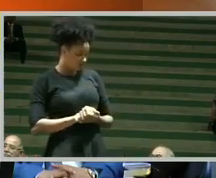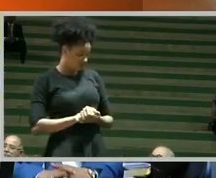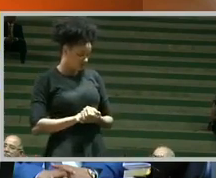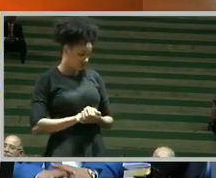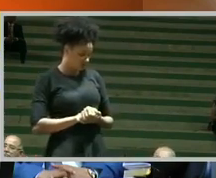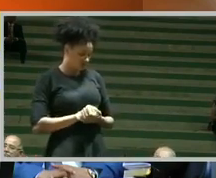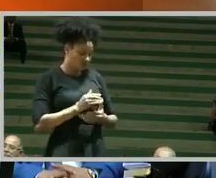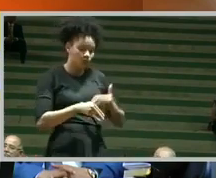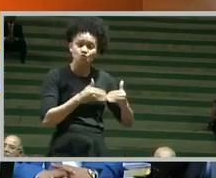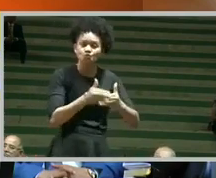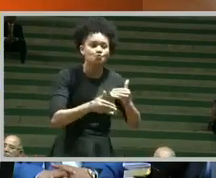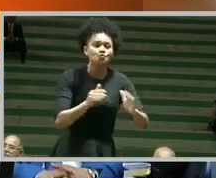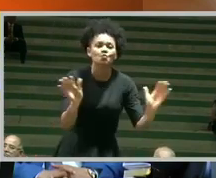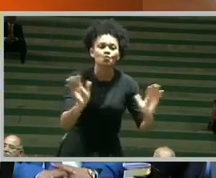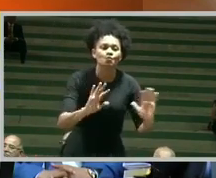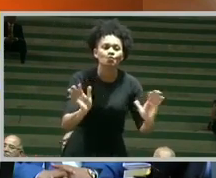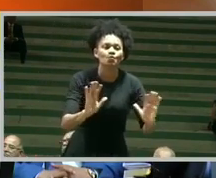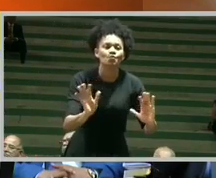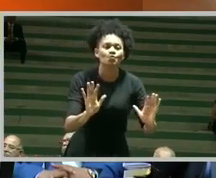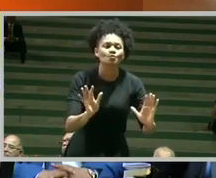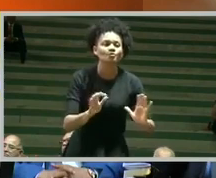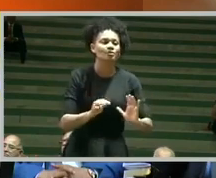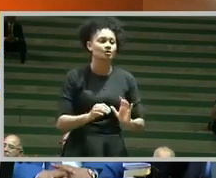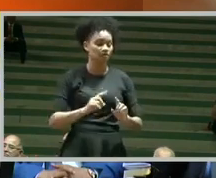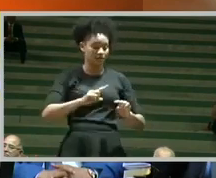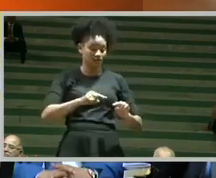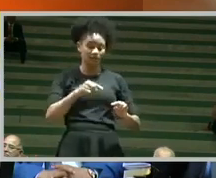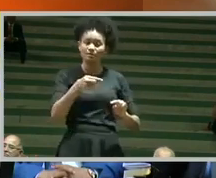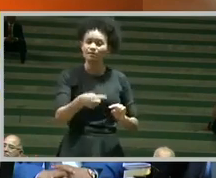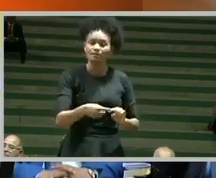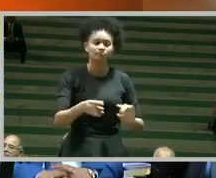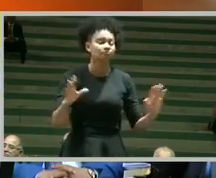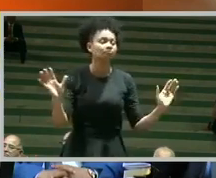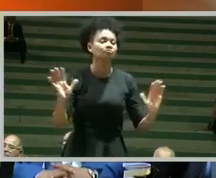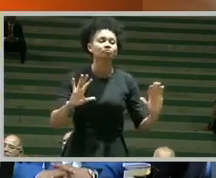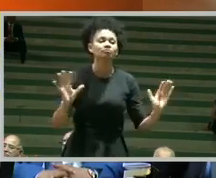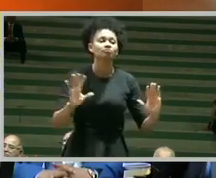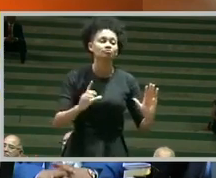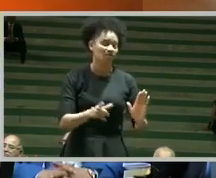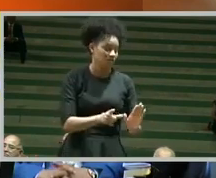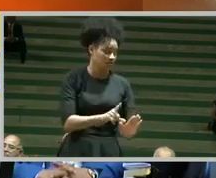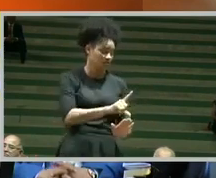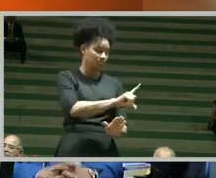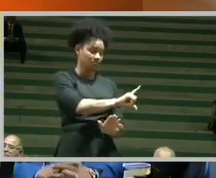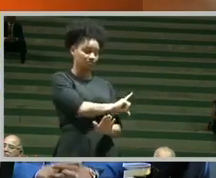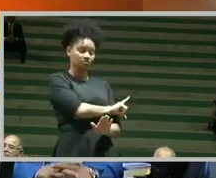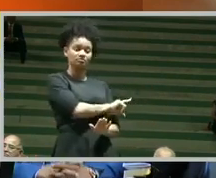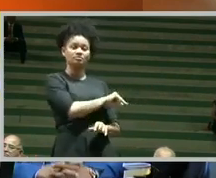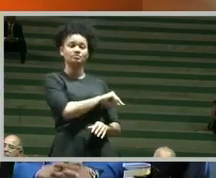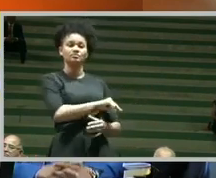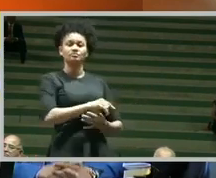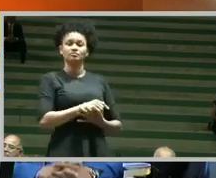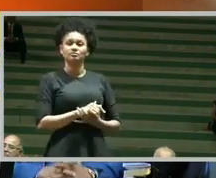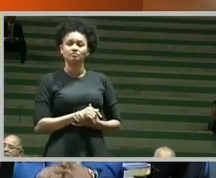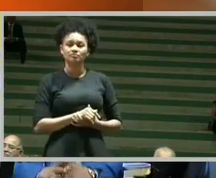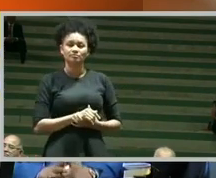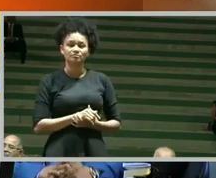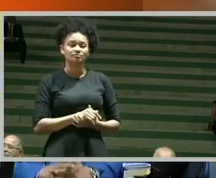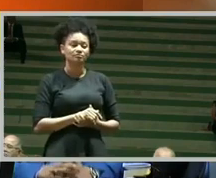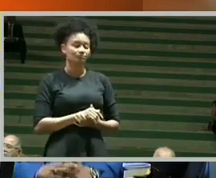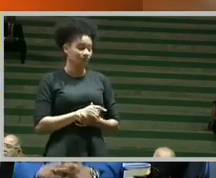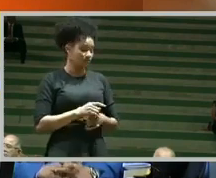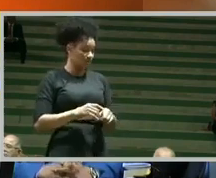Não é durante, não é depois, é antes